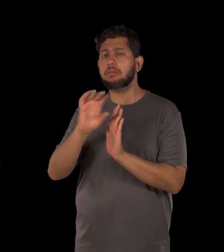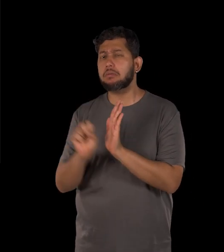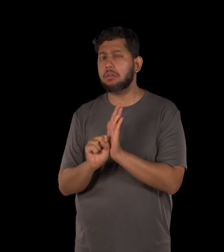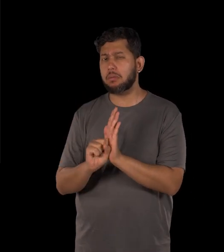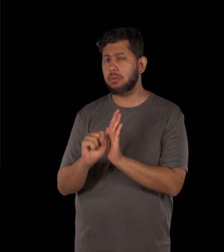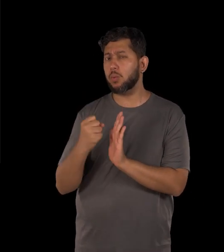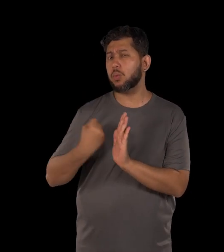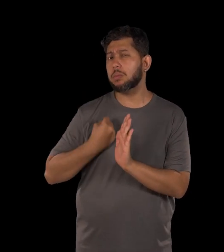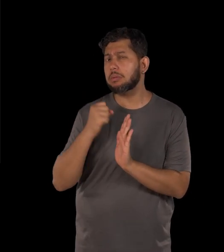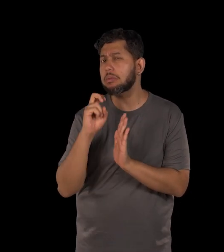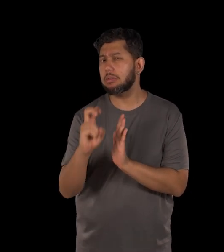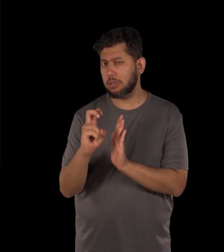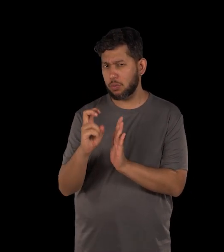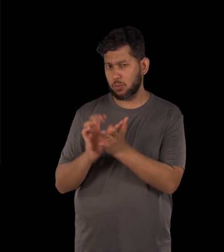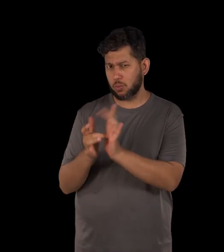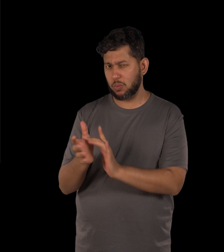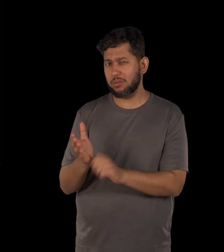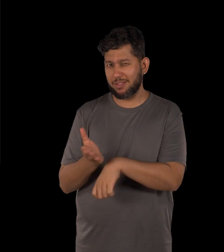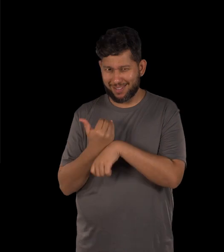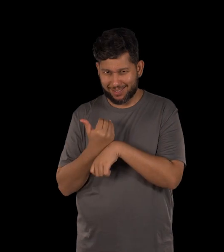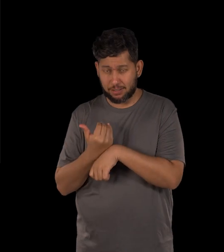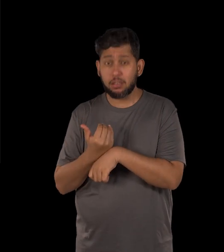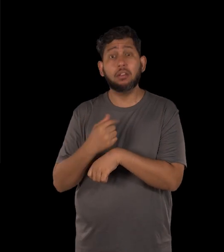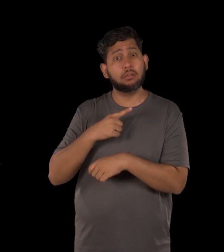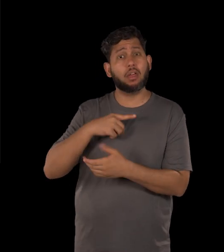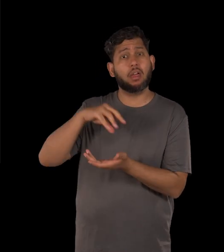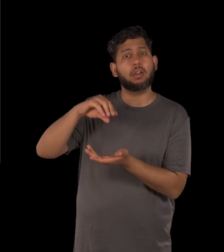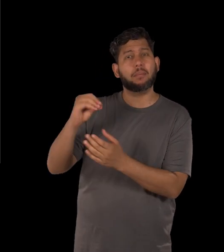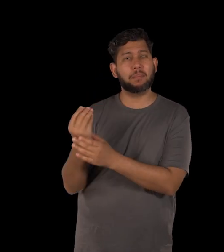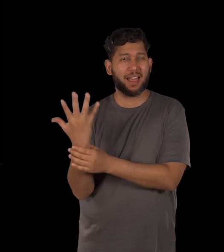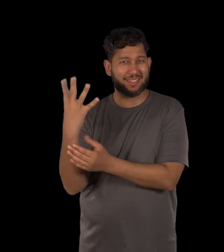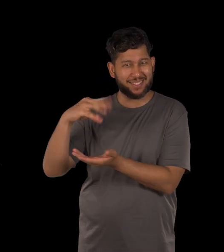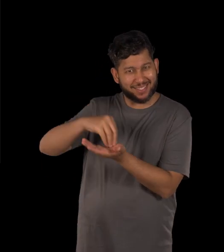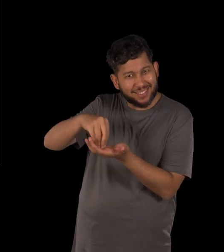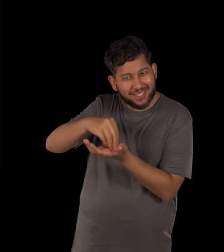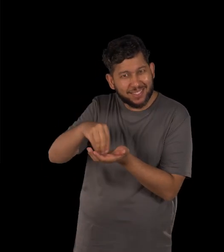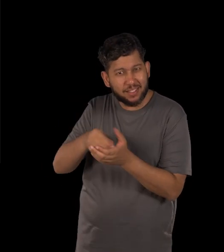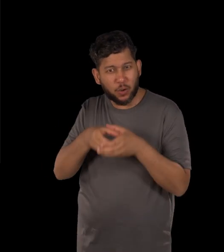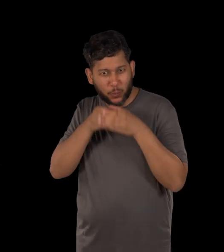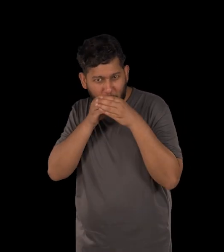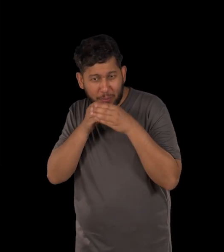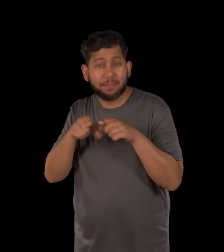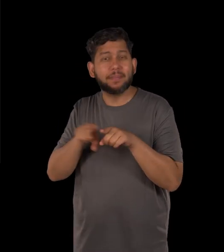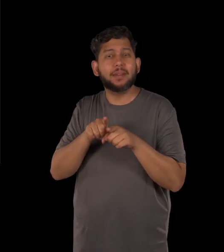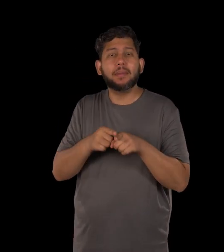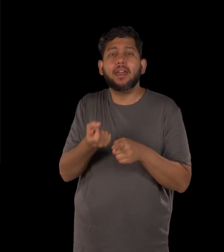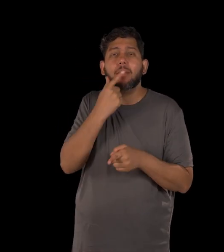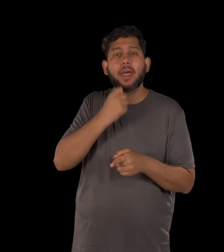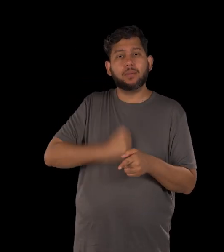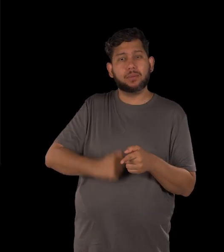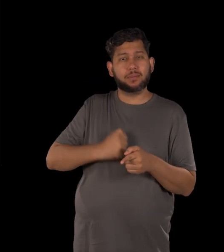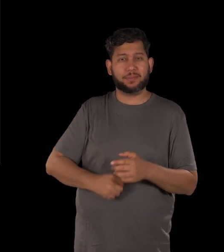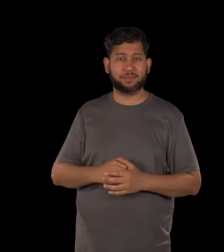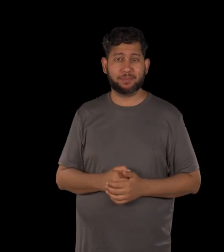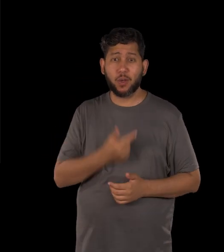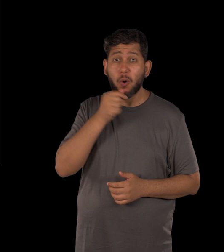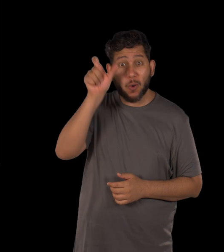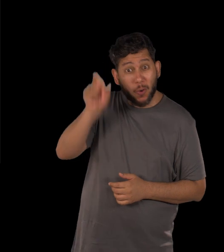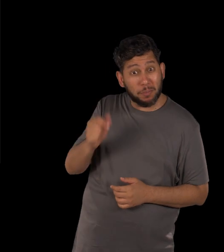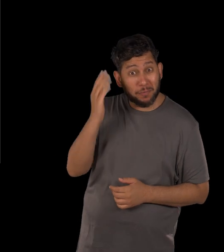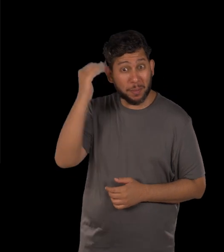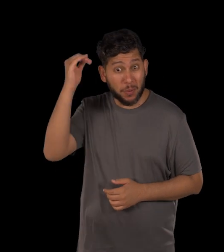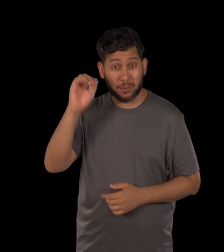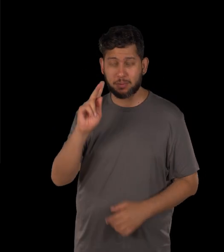a.C., com tratamentos à base de plantas e laxativos. O grande nome da medicina, então, é